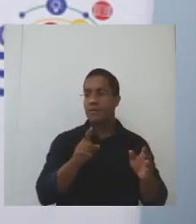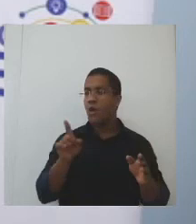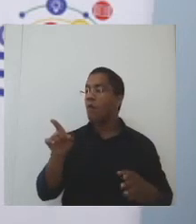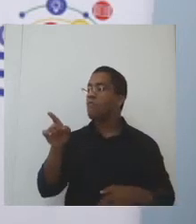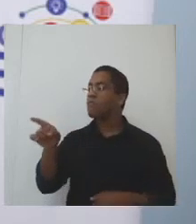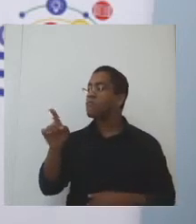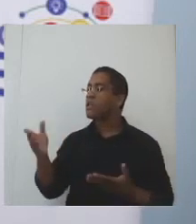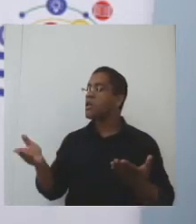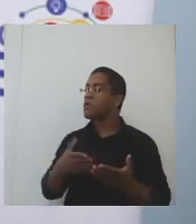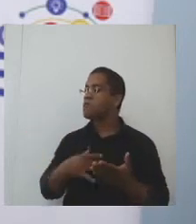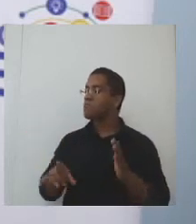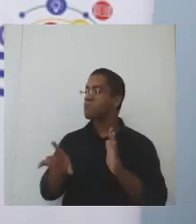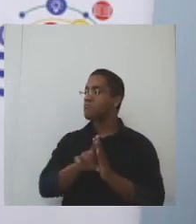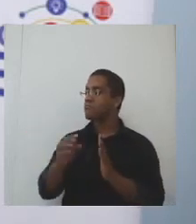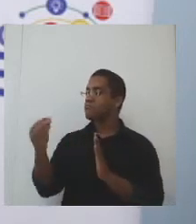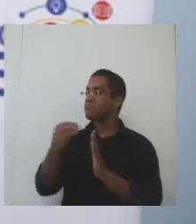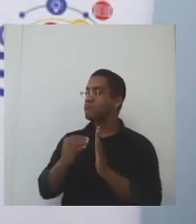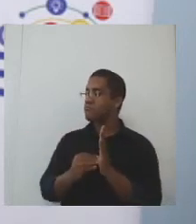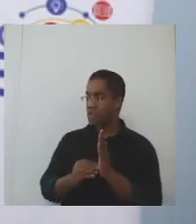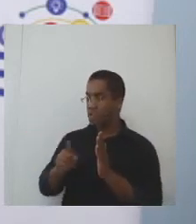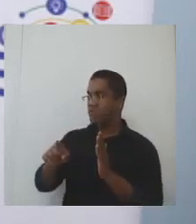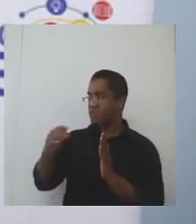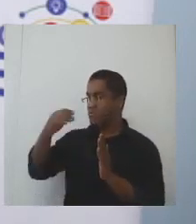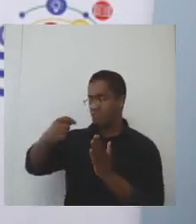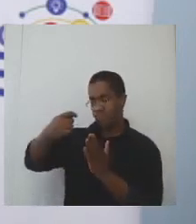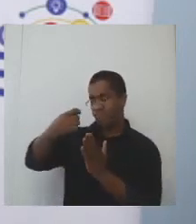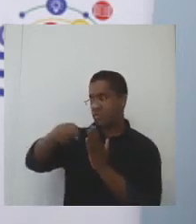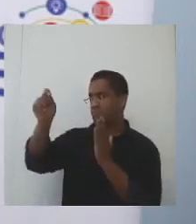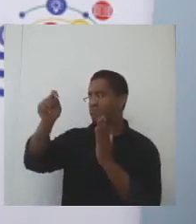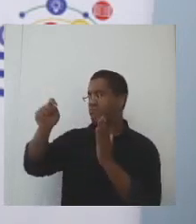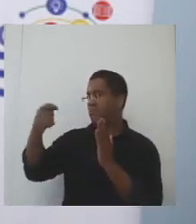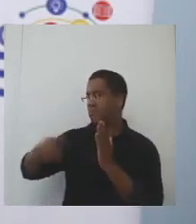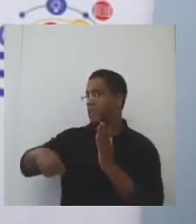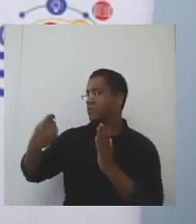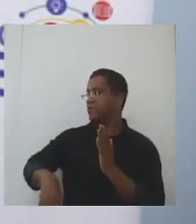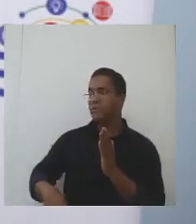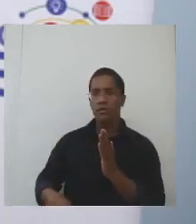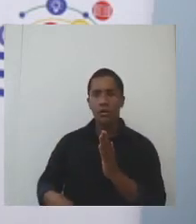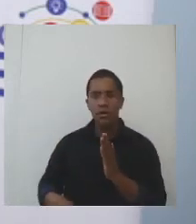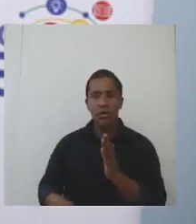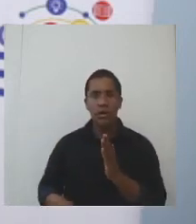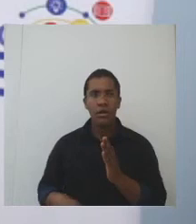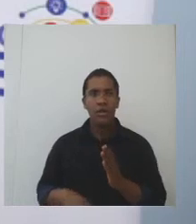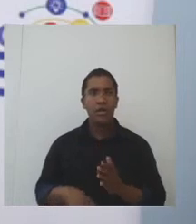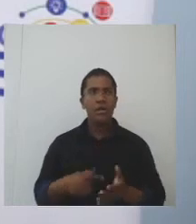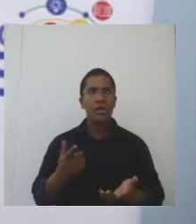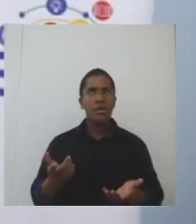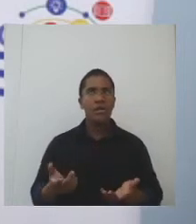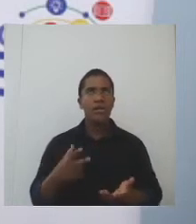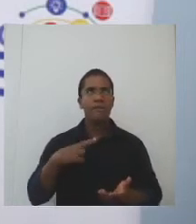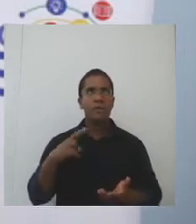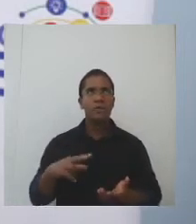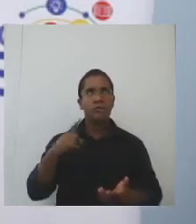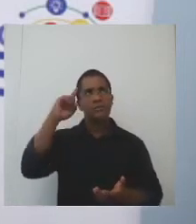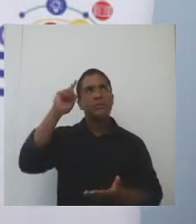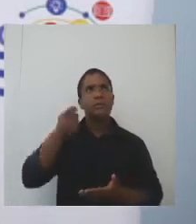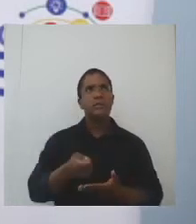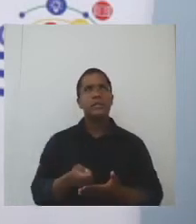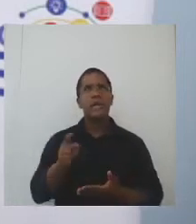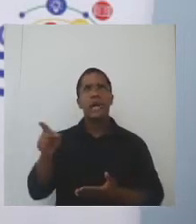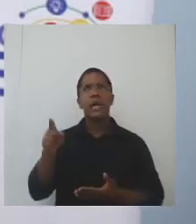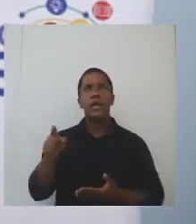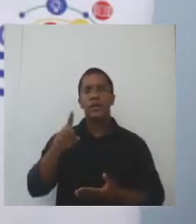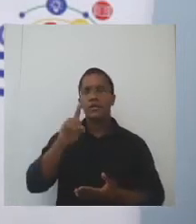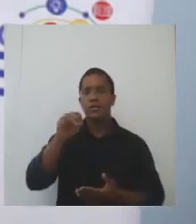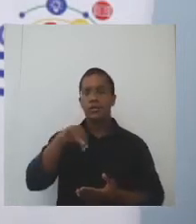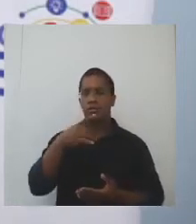uma Constituição. E era exatamente isso, pessoal. Era o fim do absolutismo português. Então, Dom João tem que decidir, nesse momento,